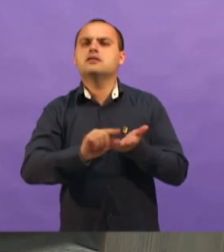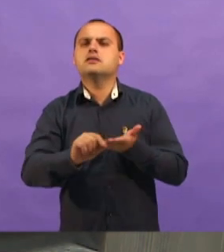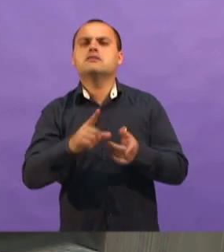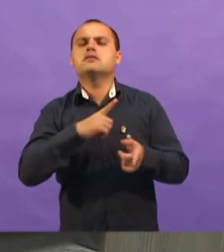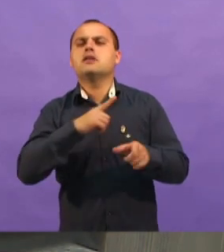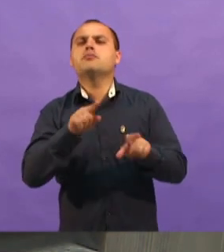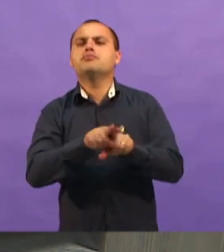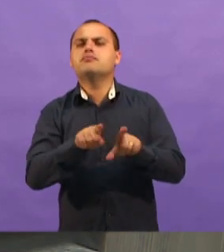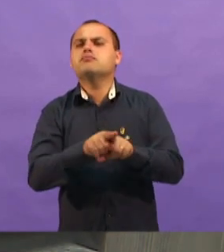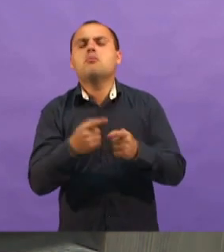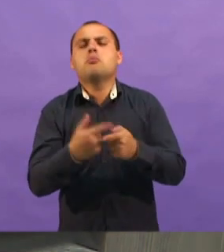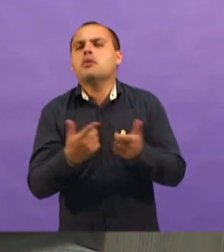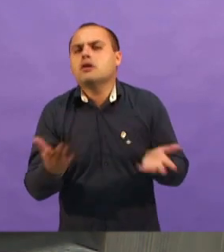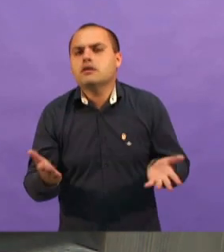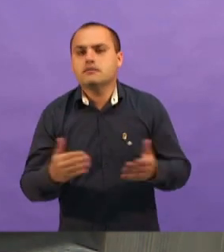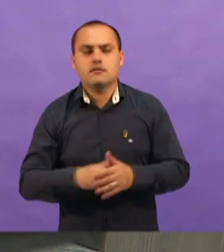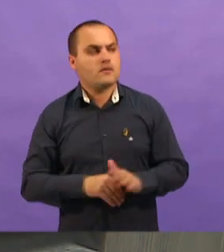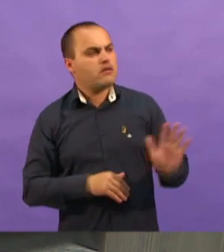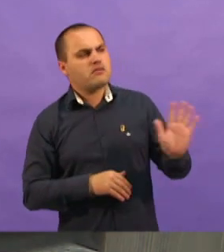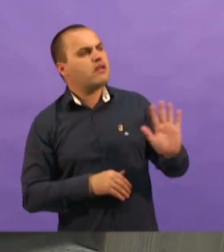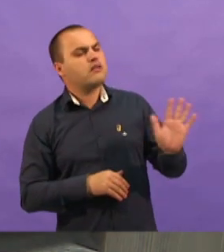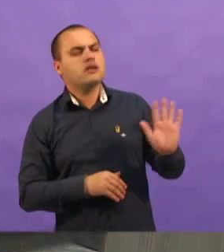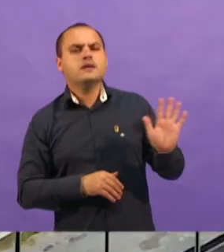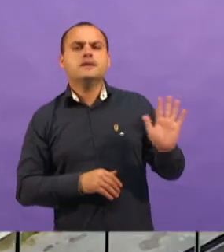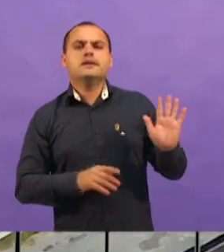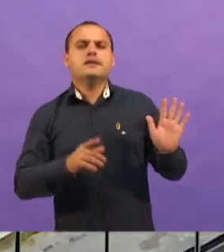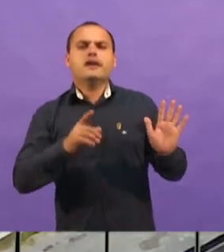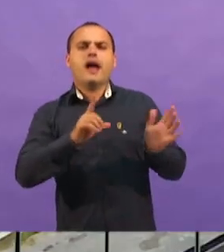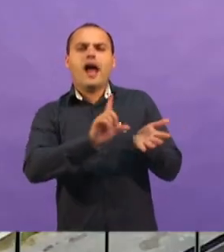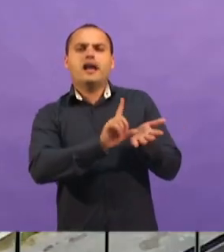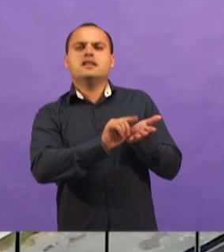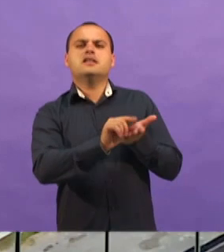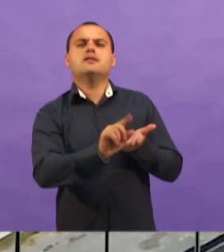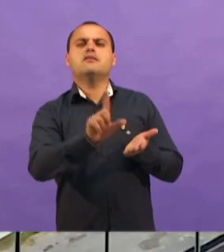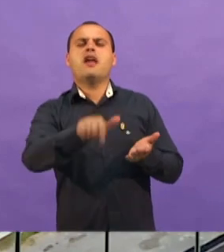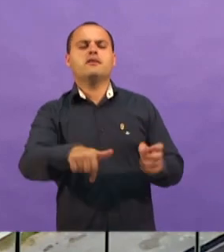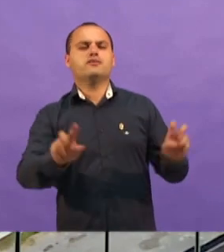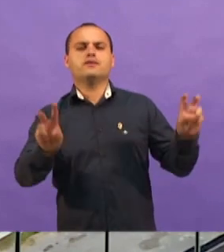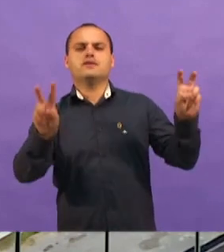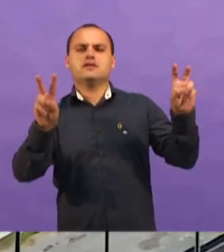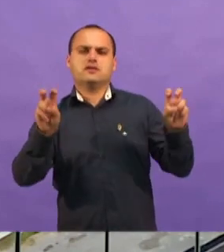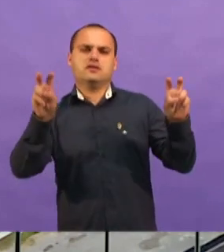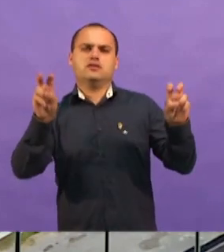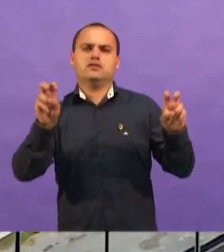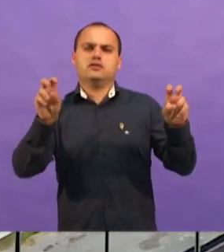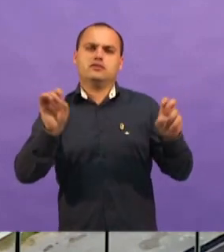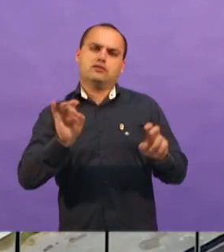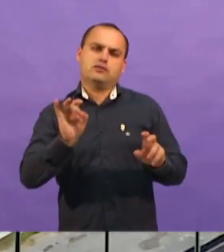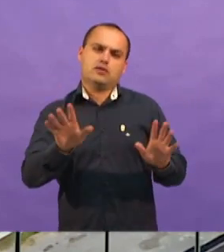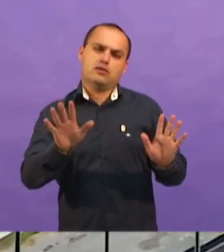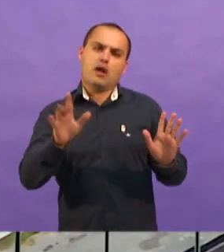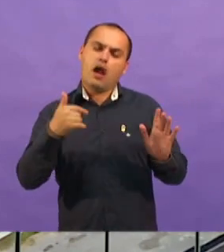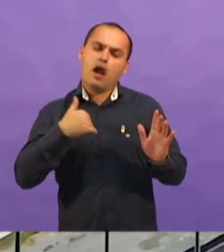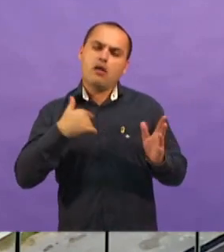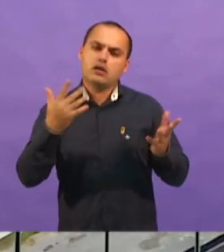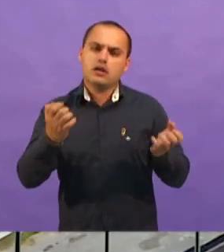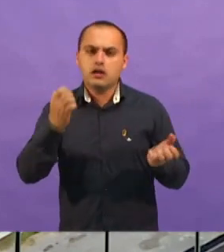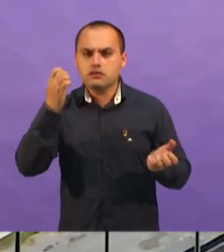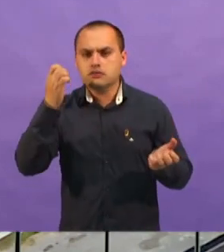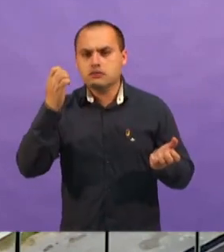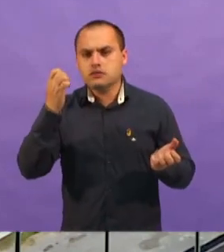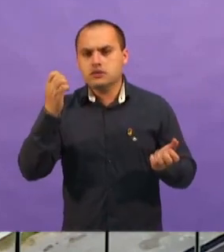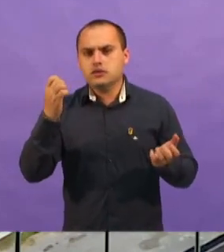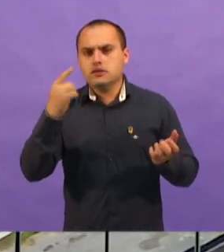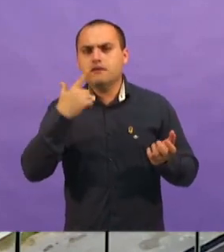é um modo de dizer apenas, né? Claro, eu gostaria muito que todos que escrevessem para o anuário escrevessem de